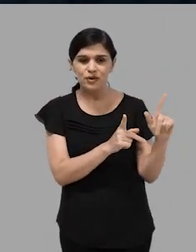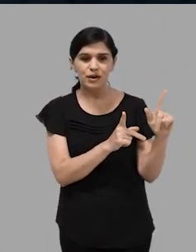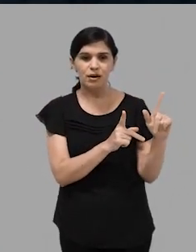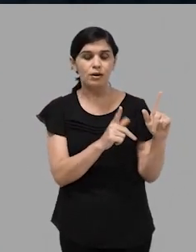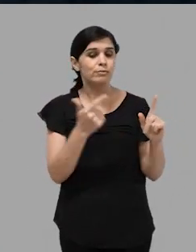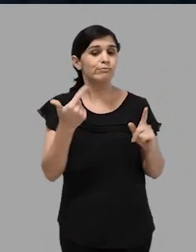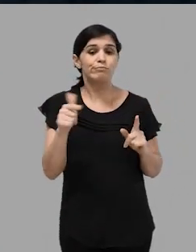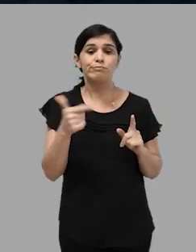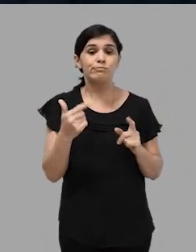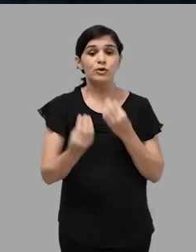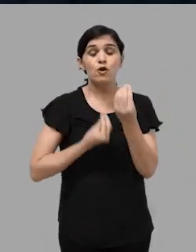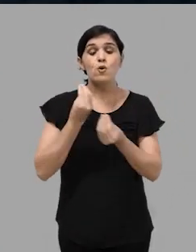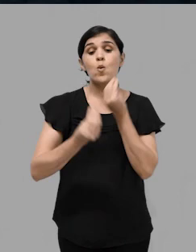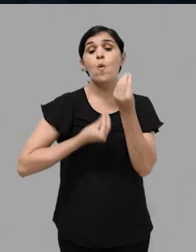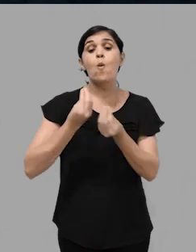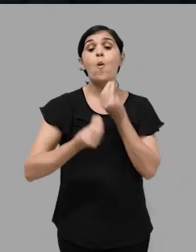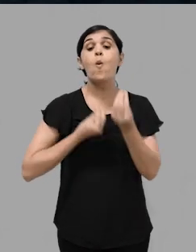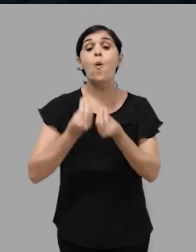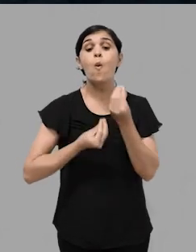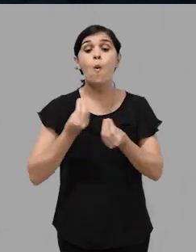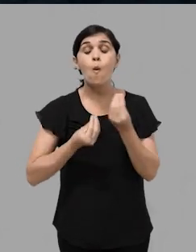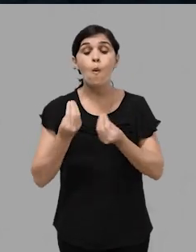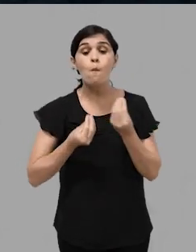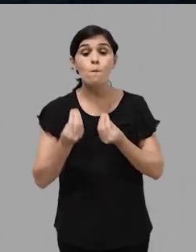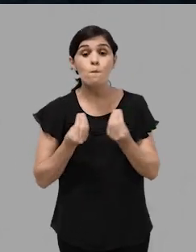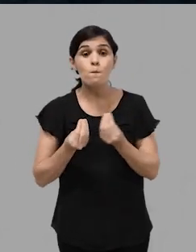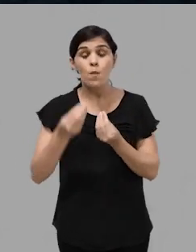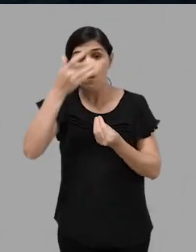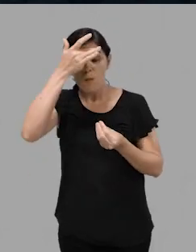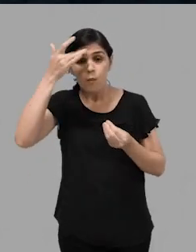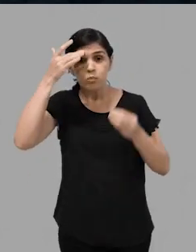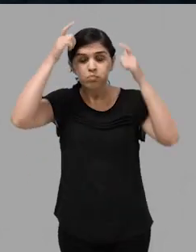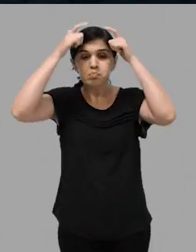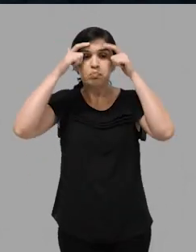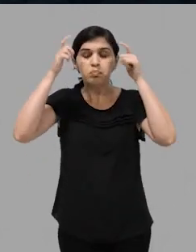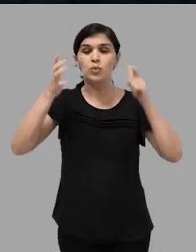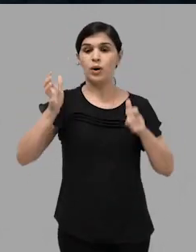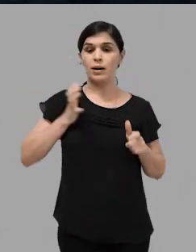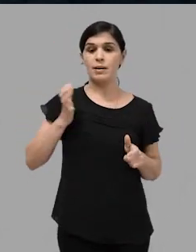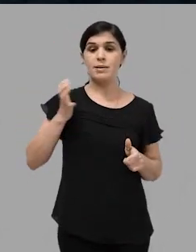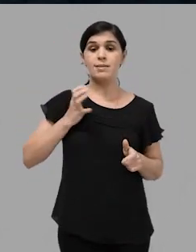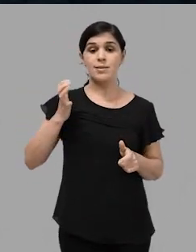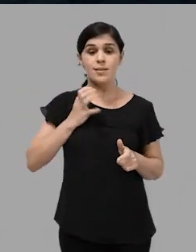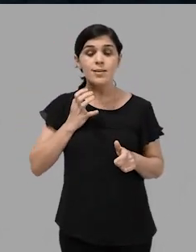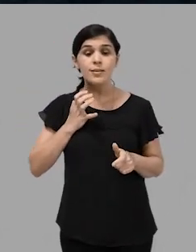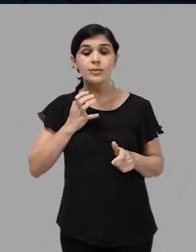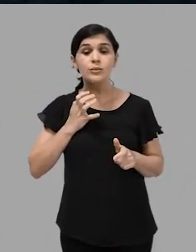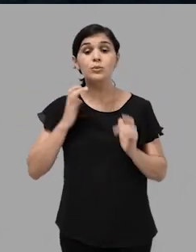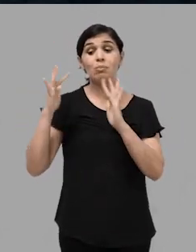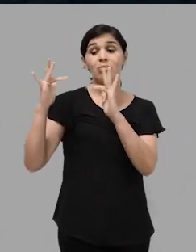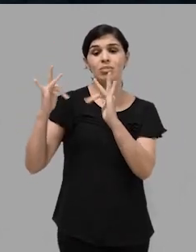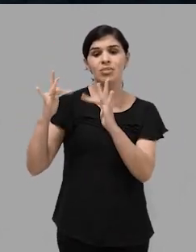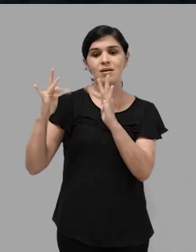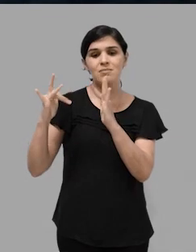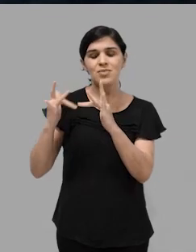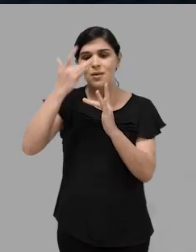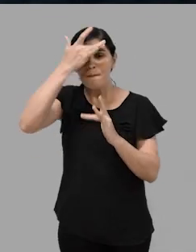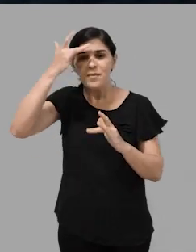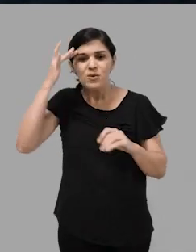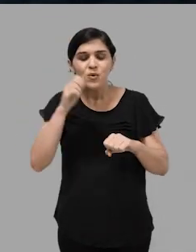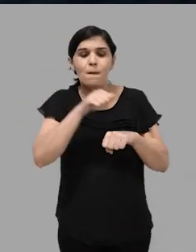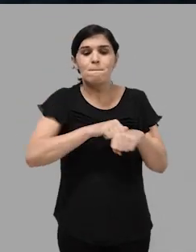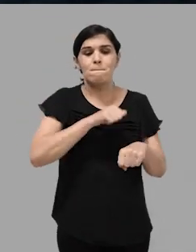como alguém da nobreza, a mulher da nobreza, se relacionar com alguém, um homem da plebe, um servo, relação